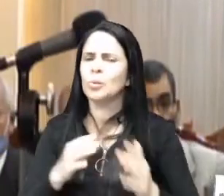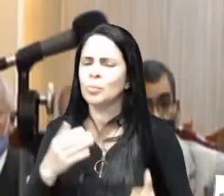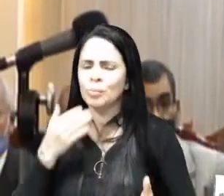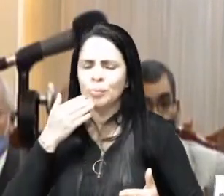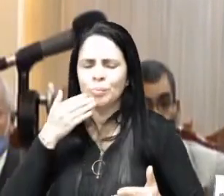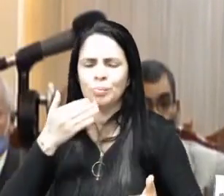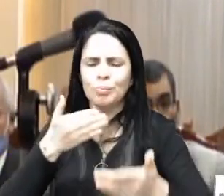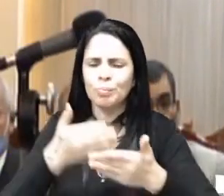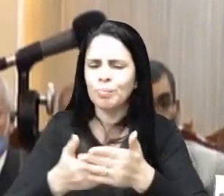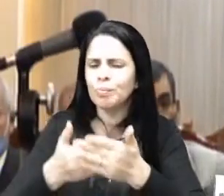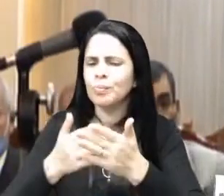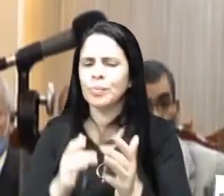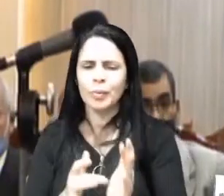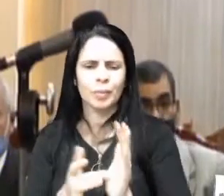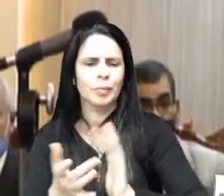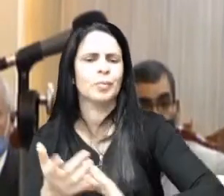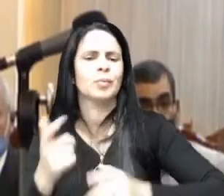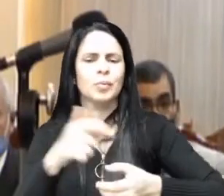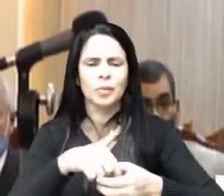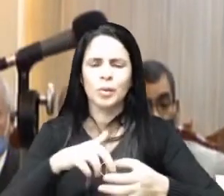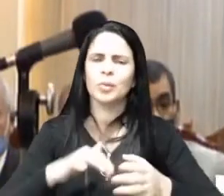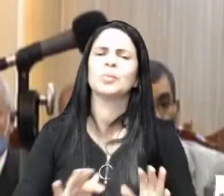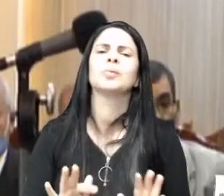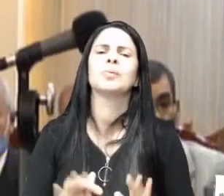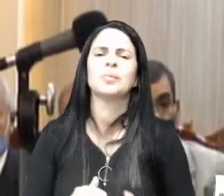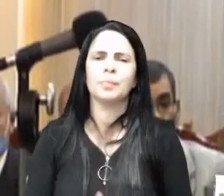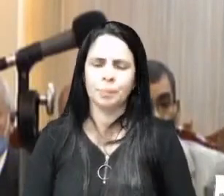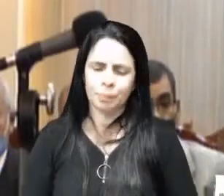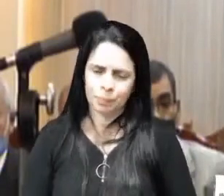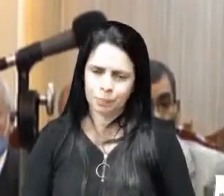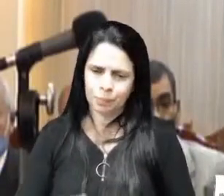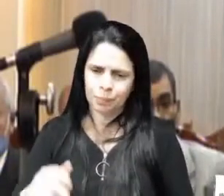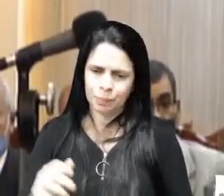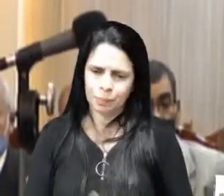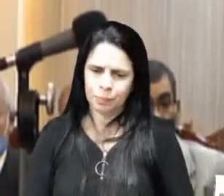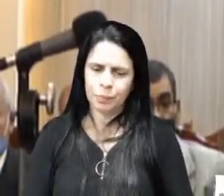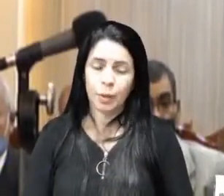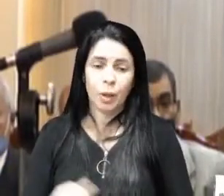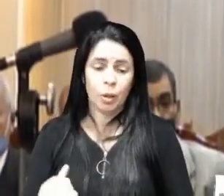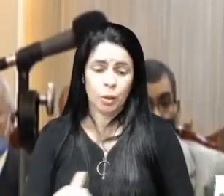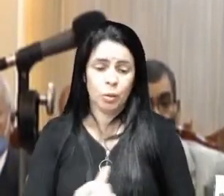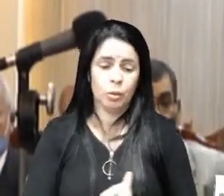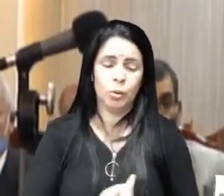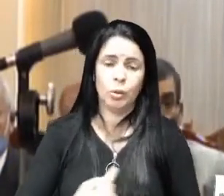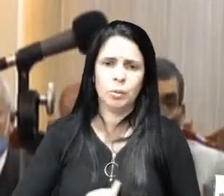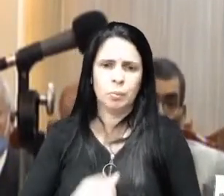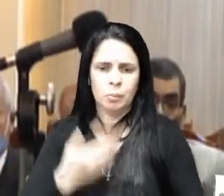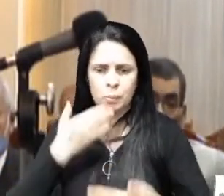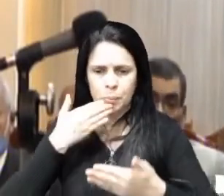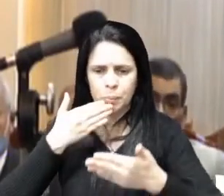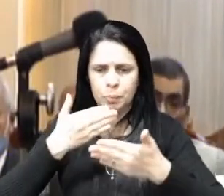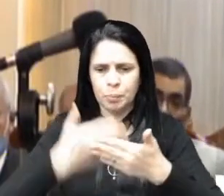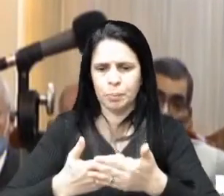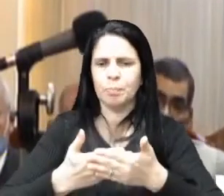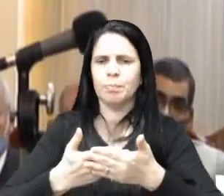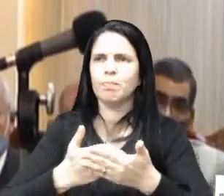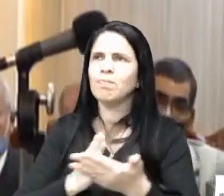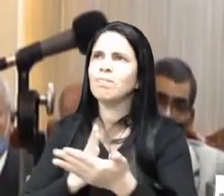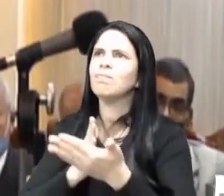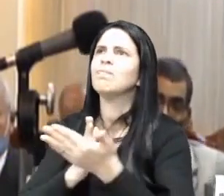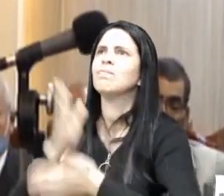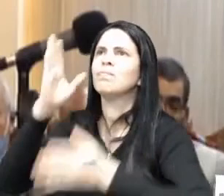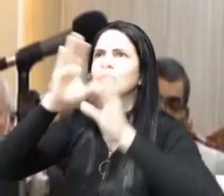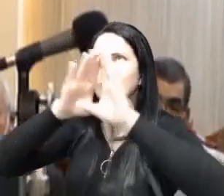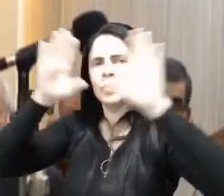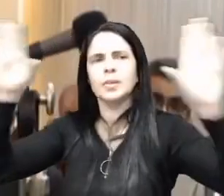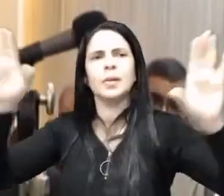coisas. Aleluia. Estamos às portas da eternidade. Estamos vivendo aqueles